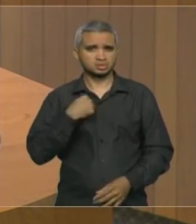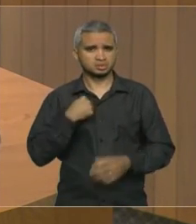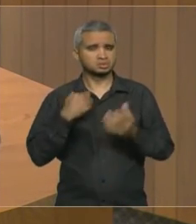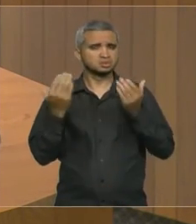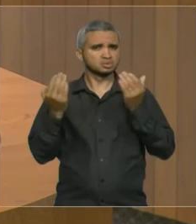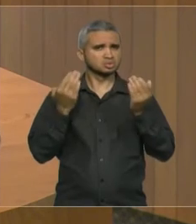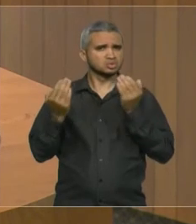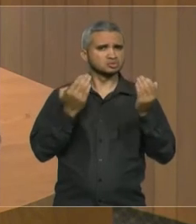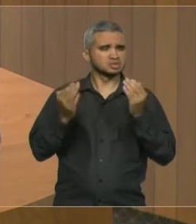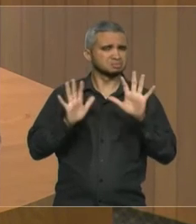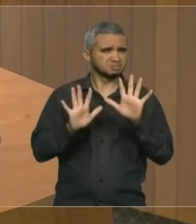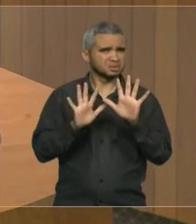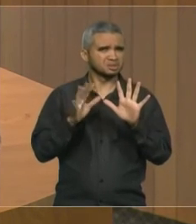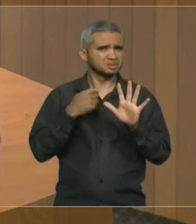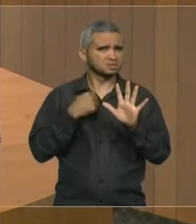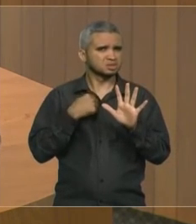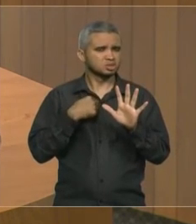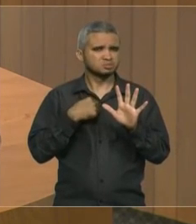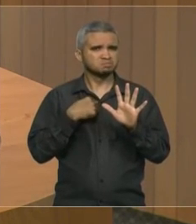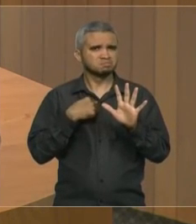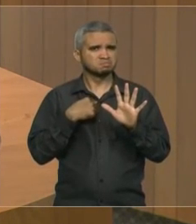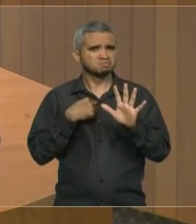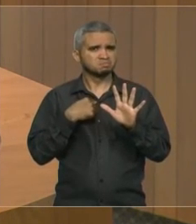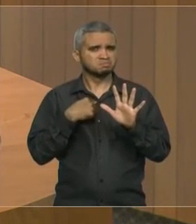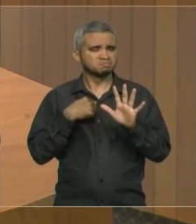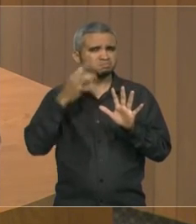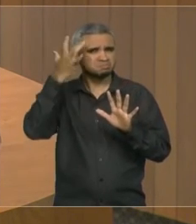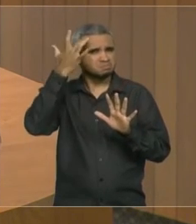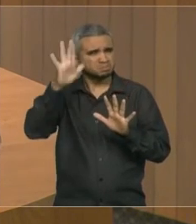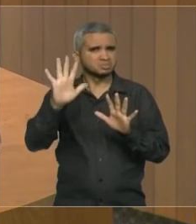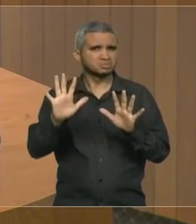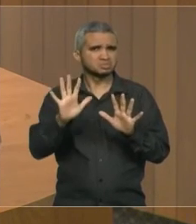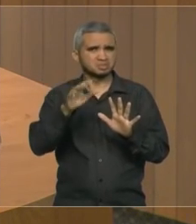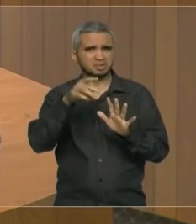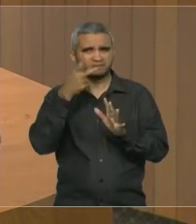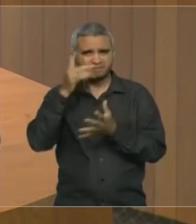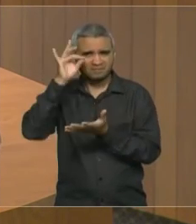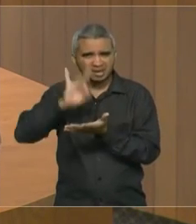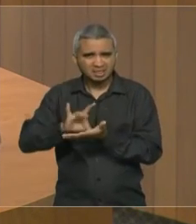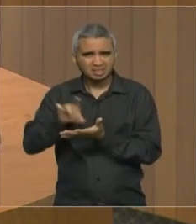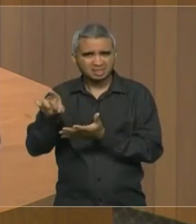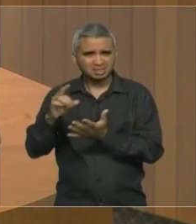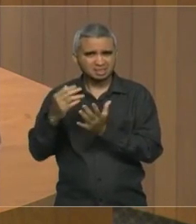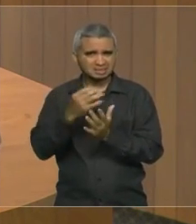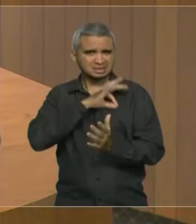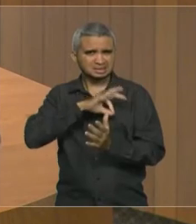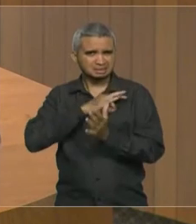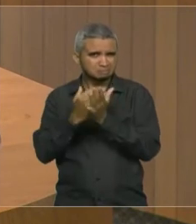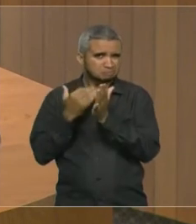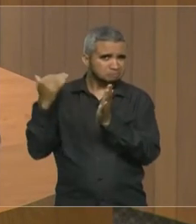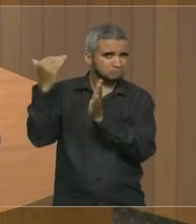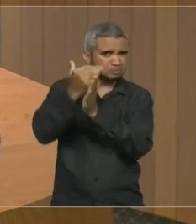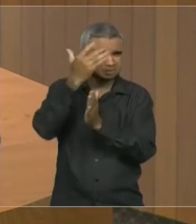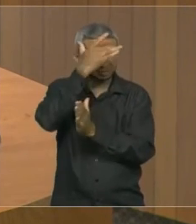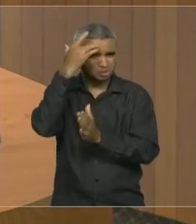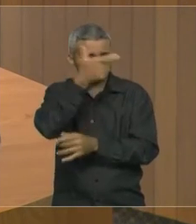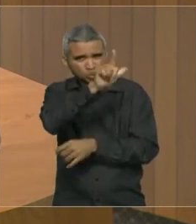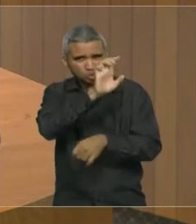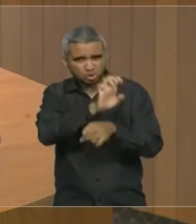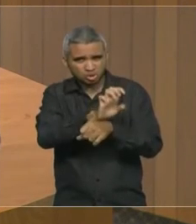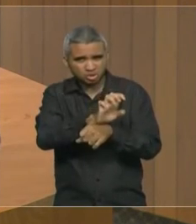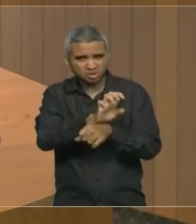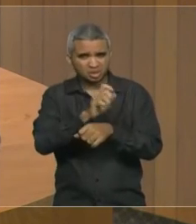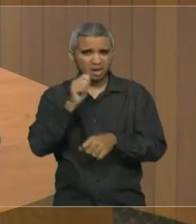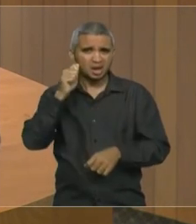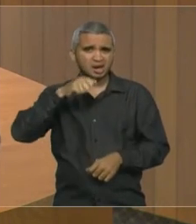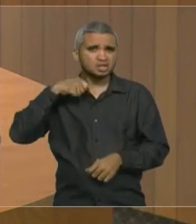quero crer que nós tenhamos pessoas de outros estados, na folha de pagamento da CAEMA, um advogado